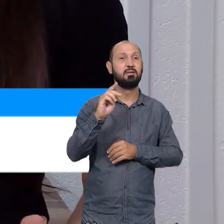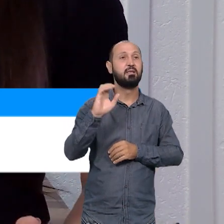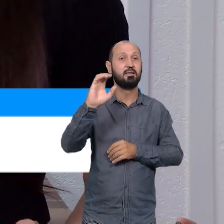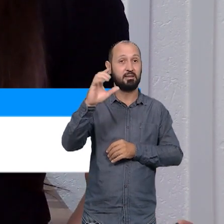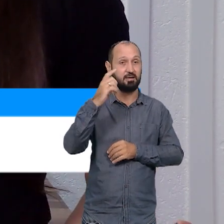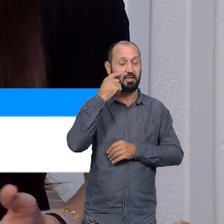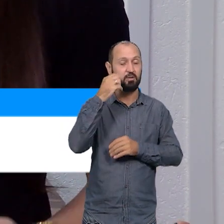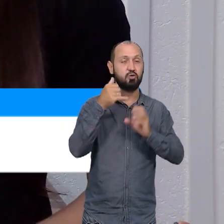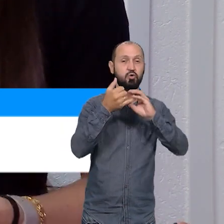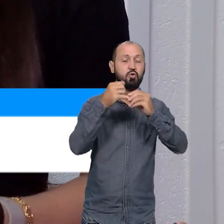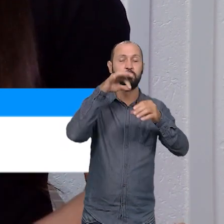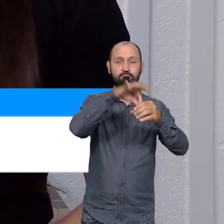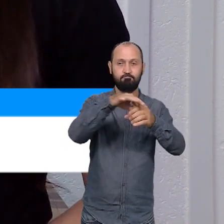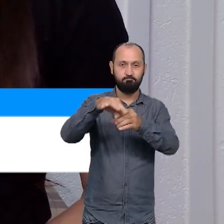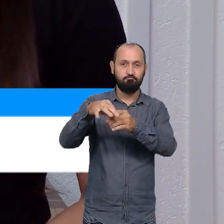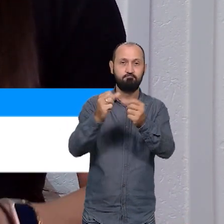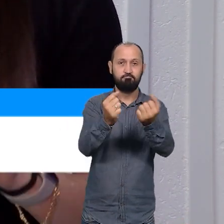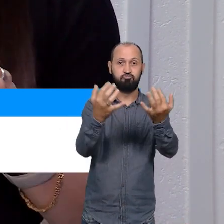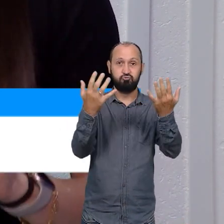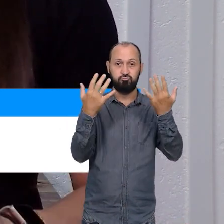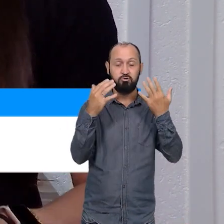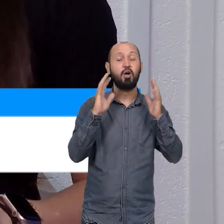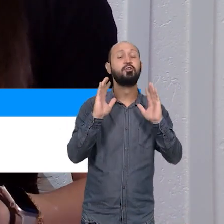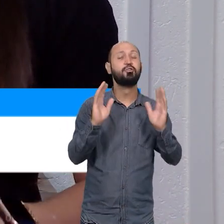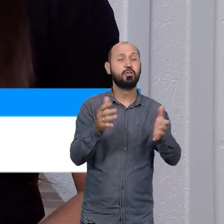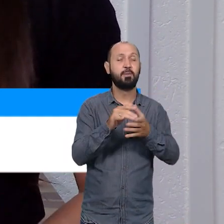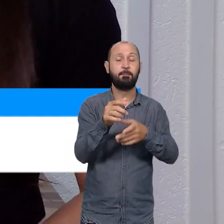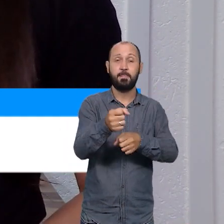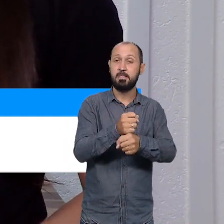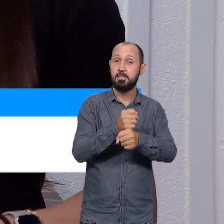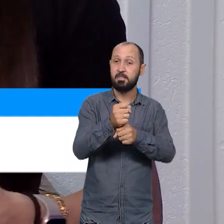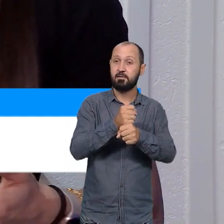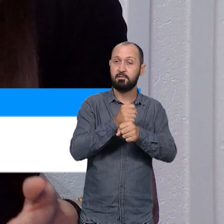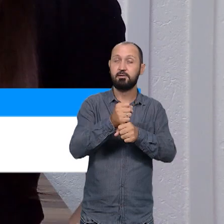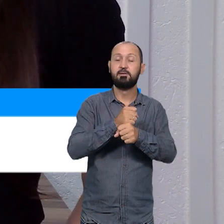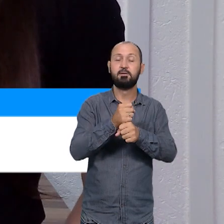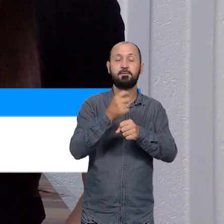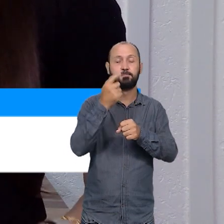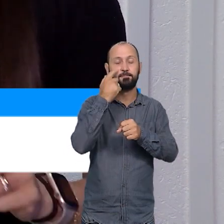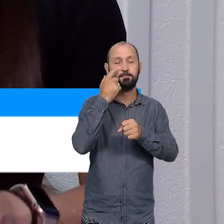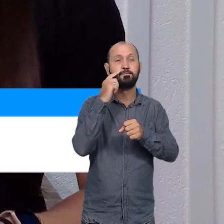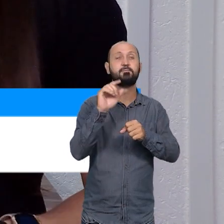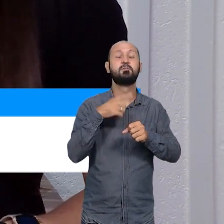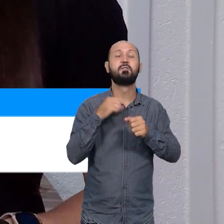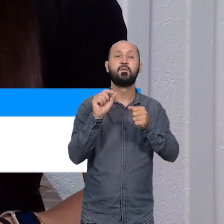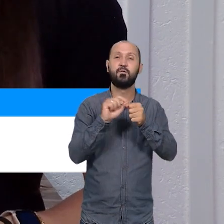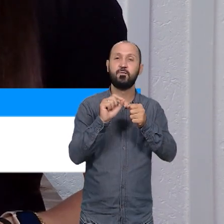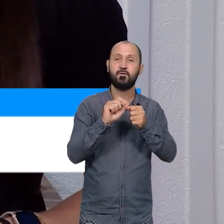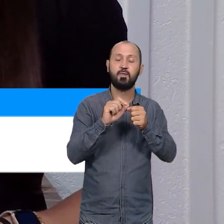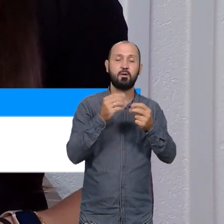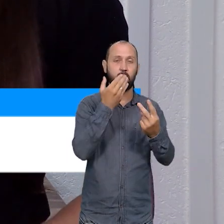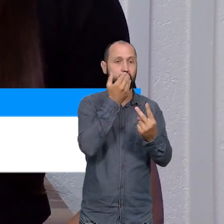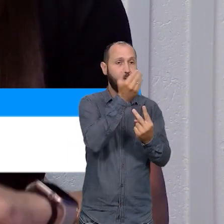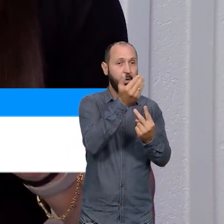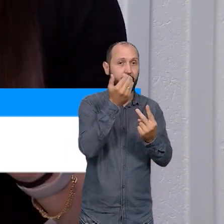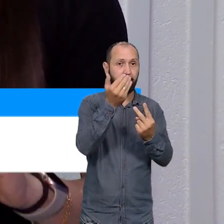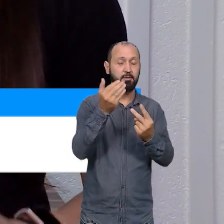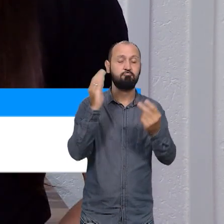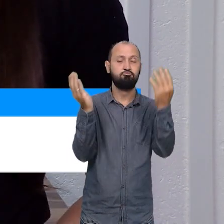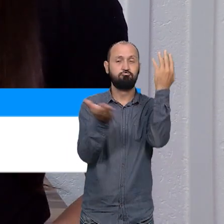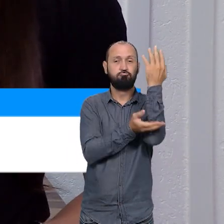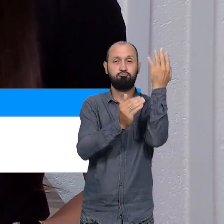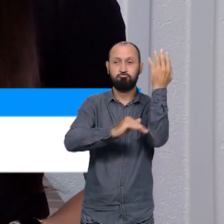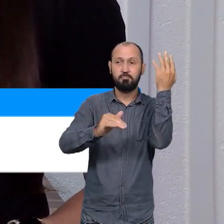700 hectares de lavouras de soja na planície pantaneira. Só neste ano, segundo a instituição, já foram feitos